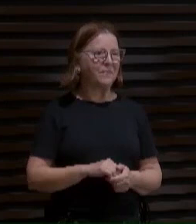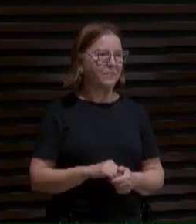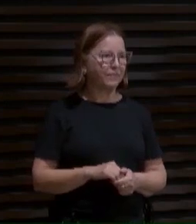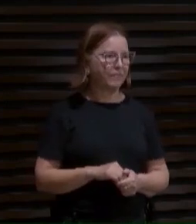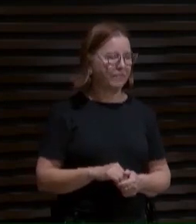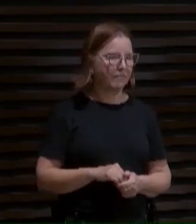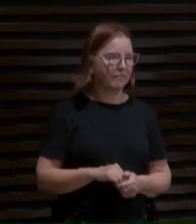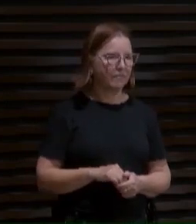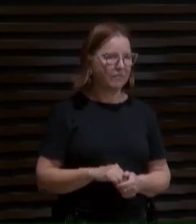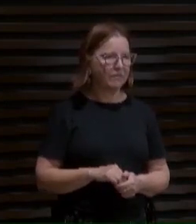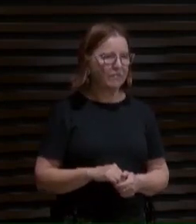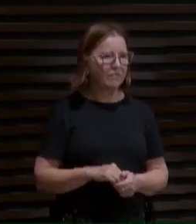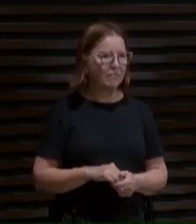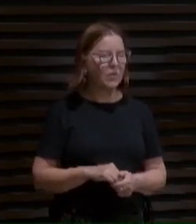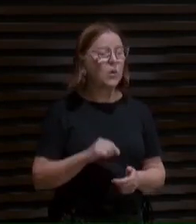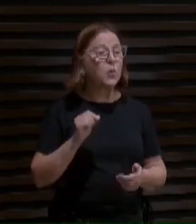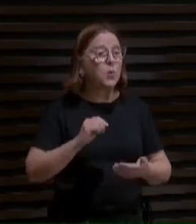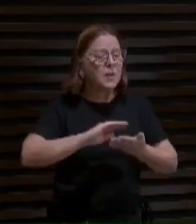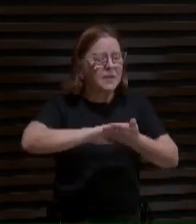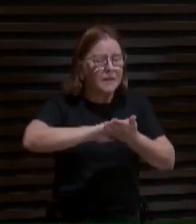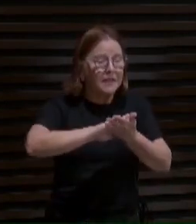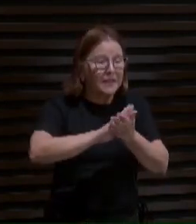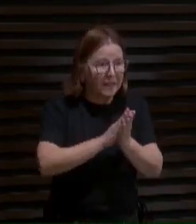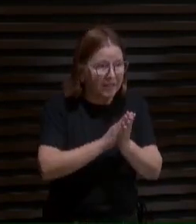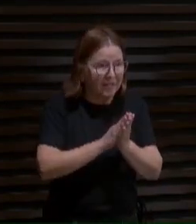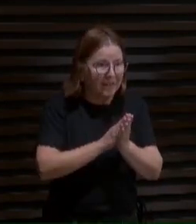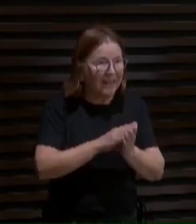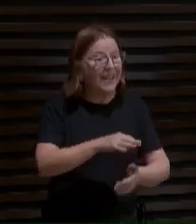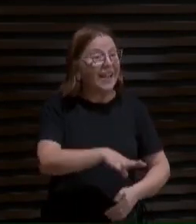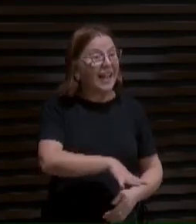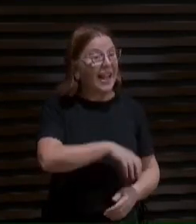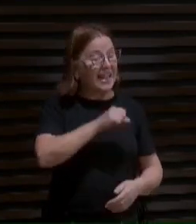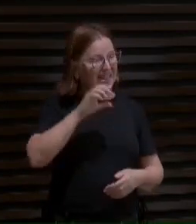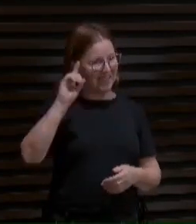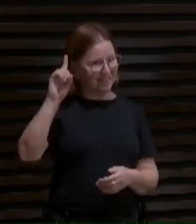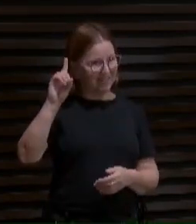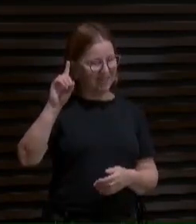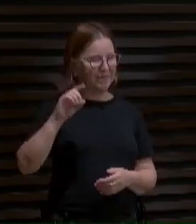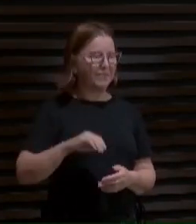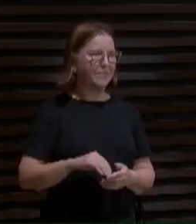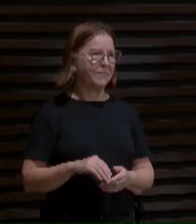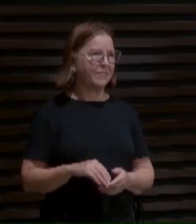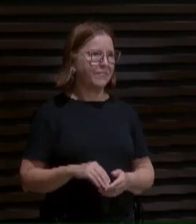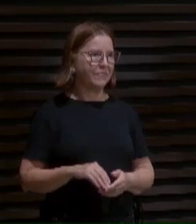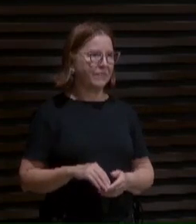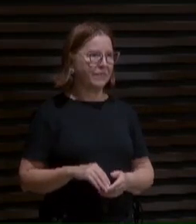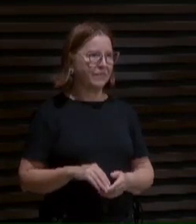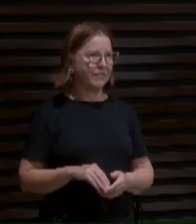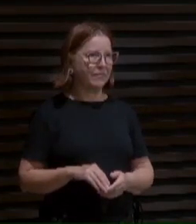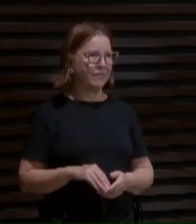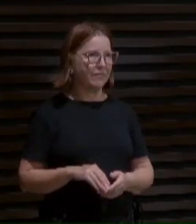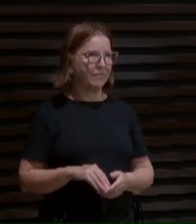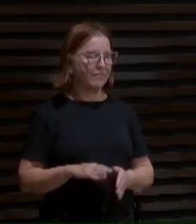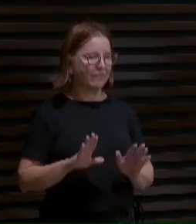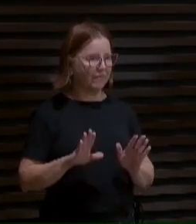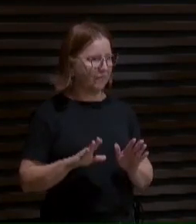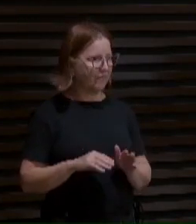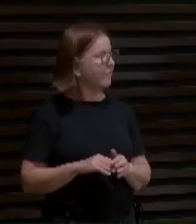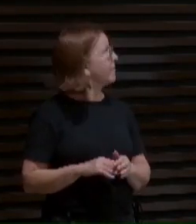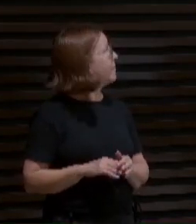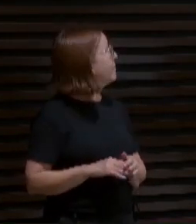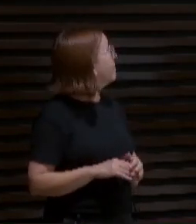Quem que aplacou a ira de Deus? Ele diz assim: eis que vem dias, diz o